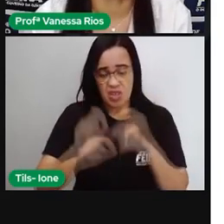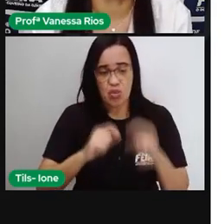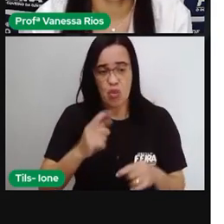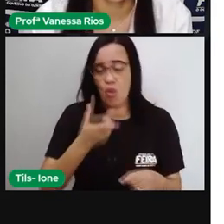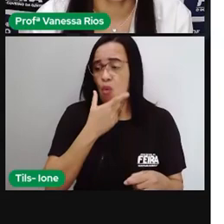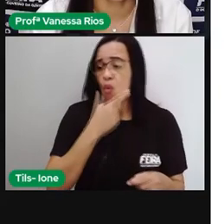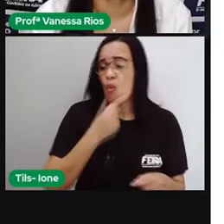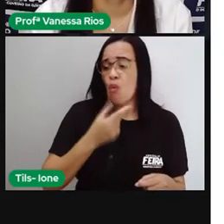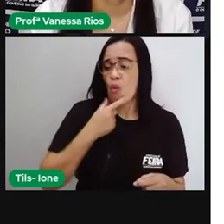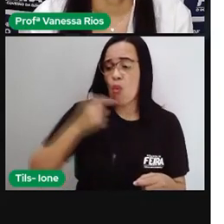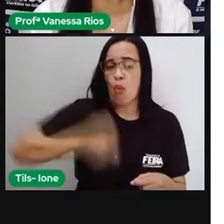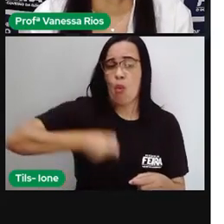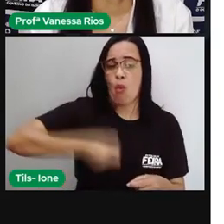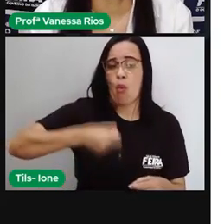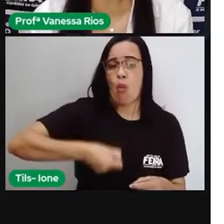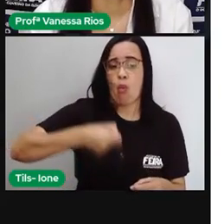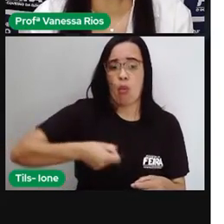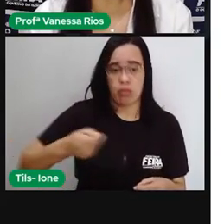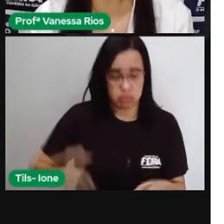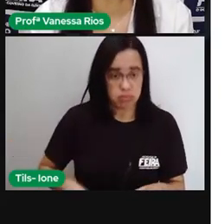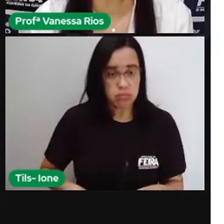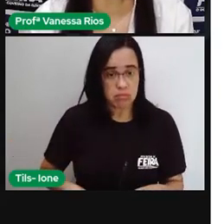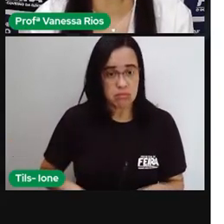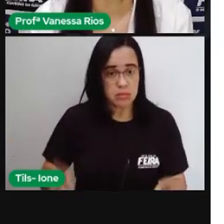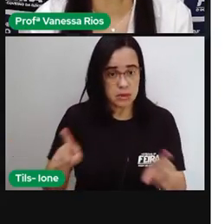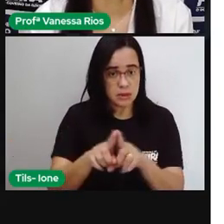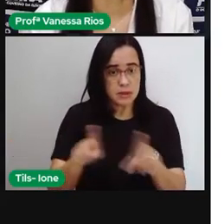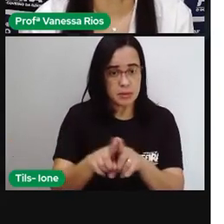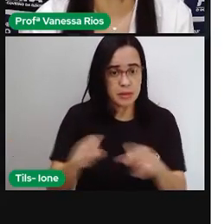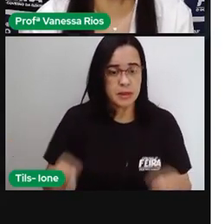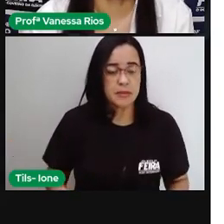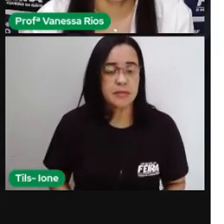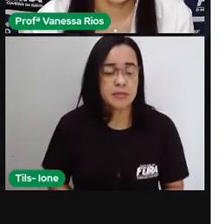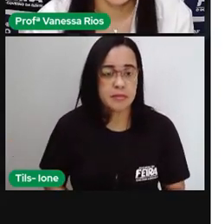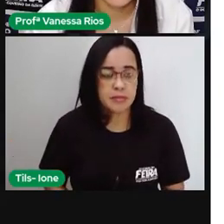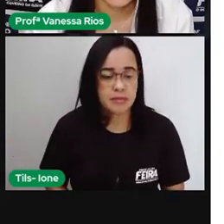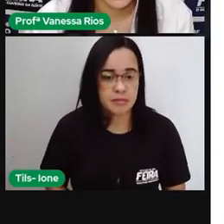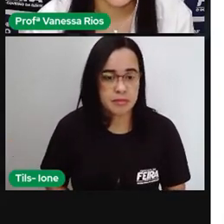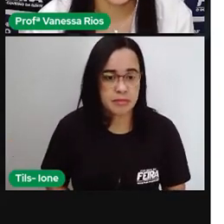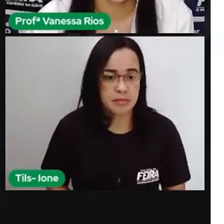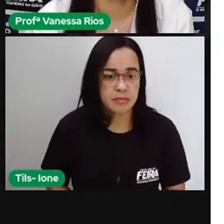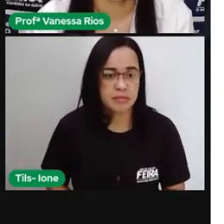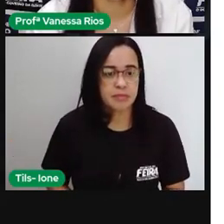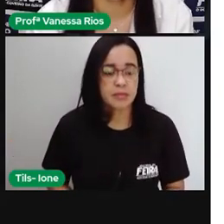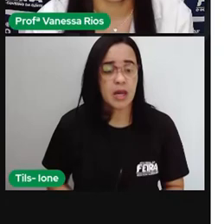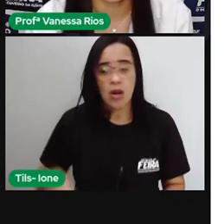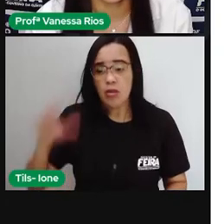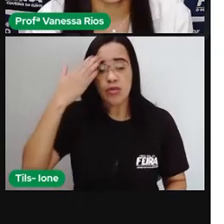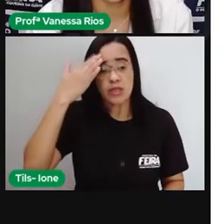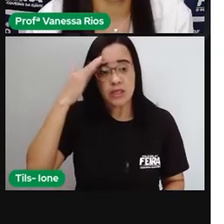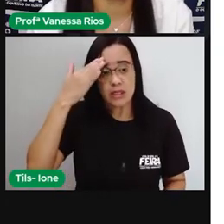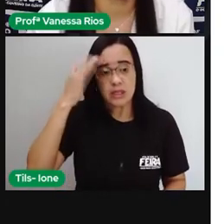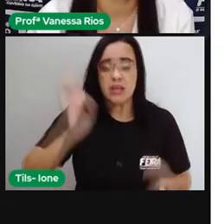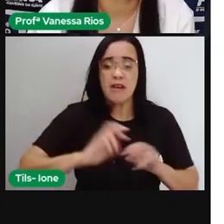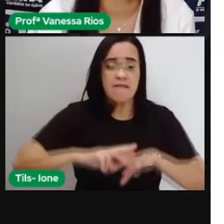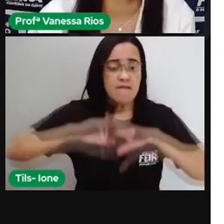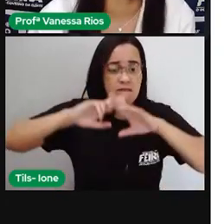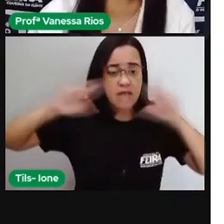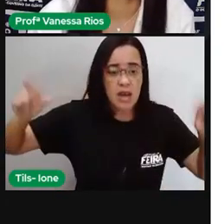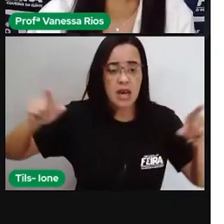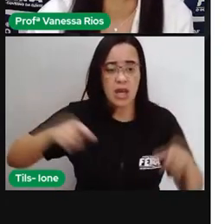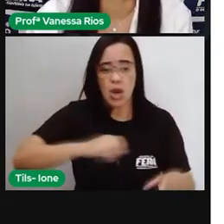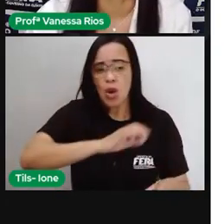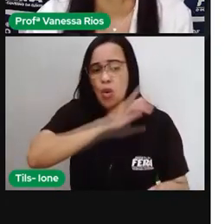intolerância religiosa, que é o fato aí de você entender como ruim essas diferenças, seja em relação